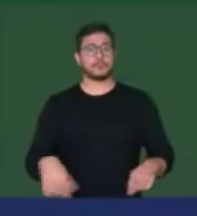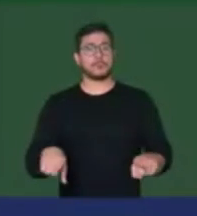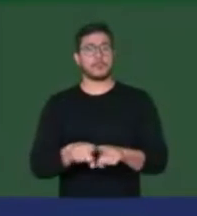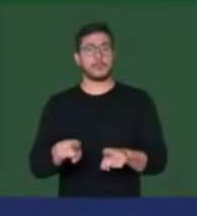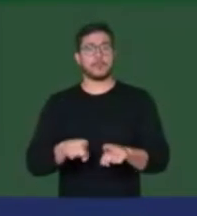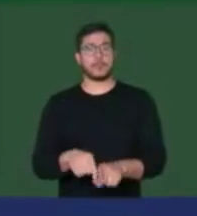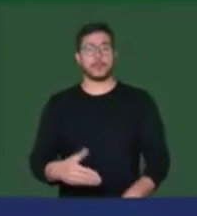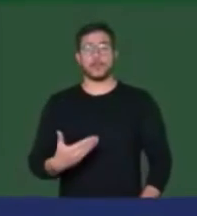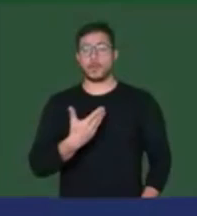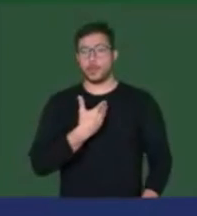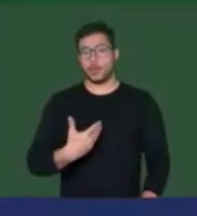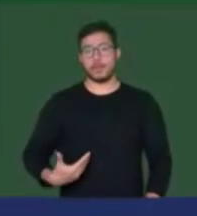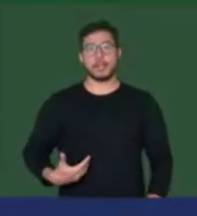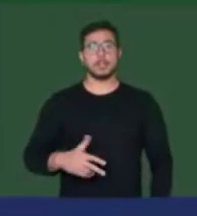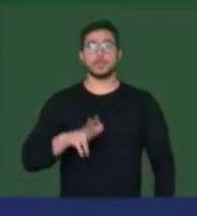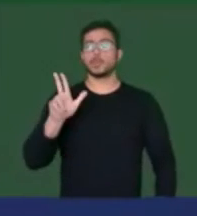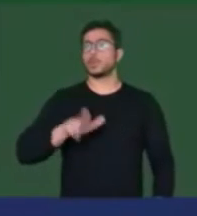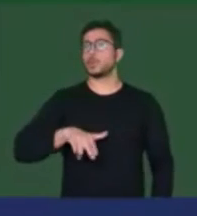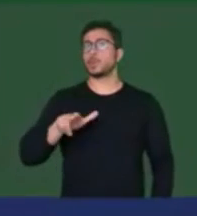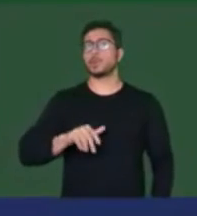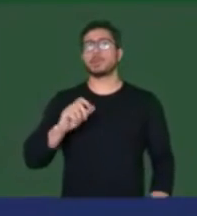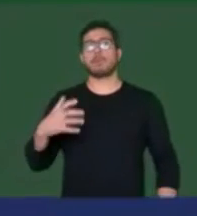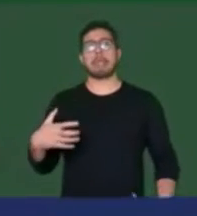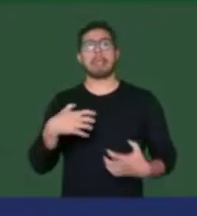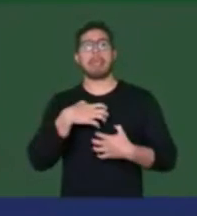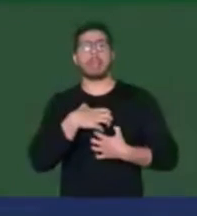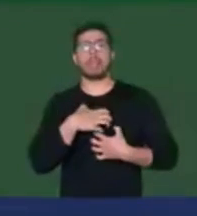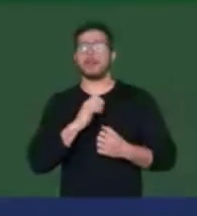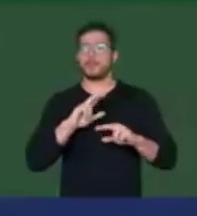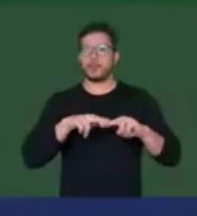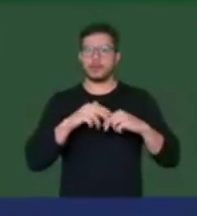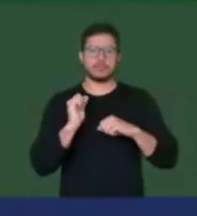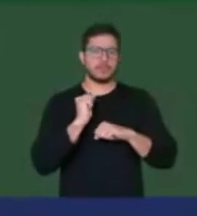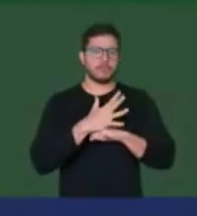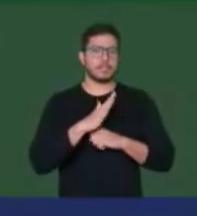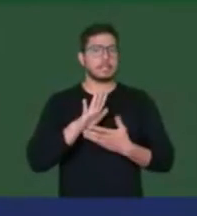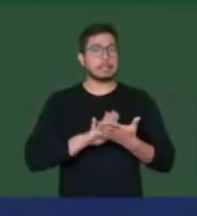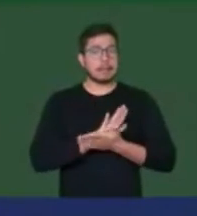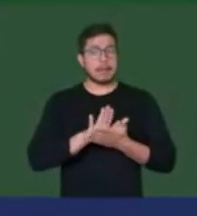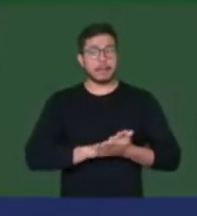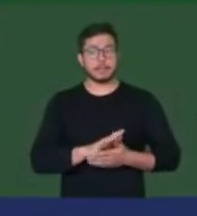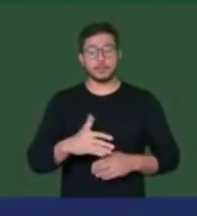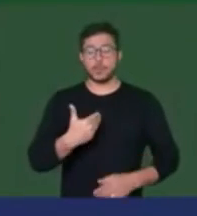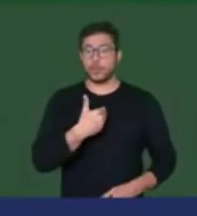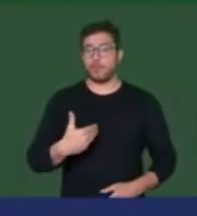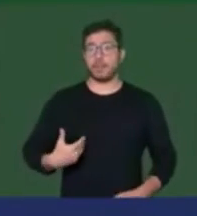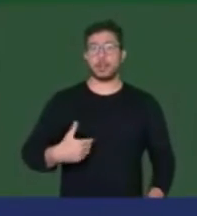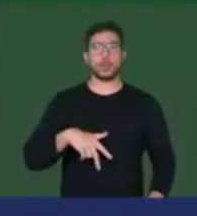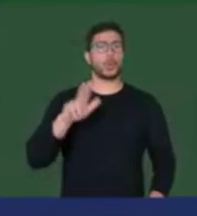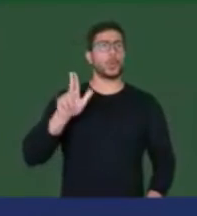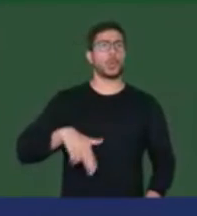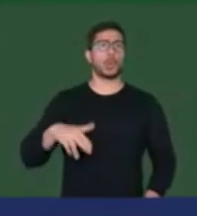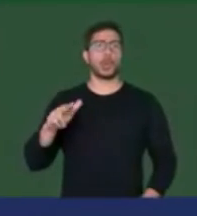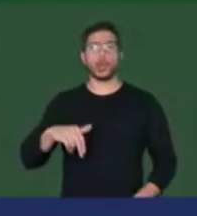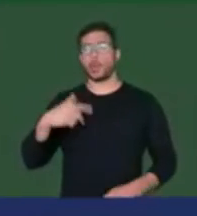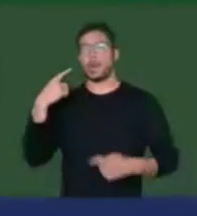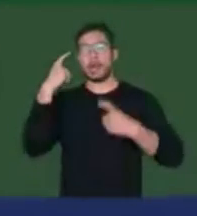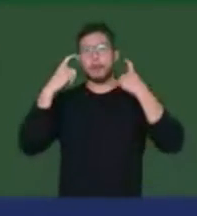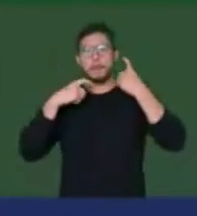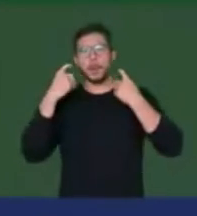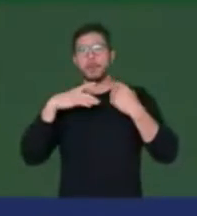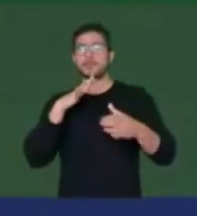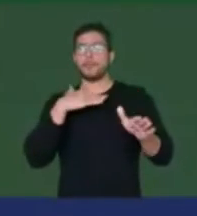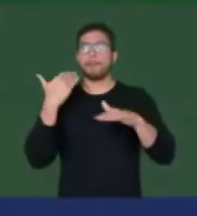condoeu com a epidemia, com a pandemia. Um governo que nunca se preocupou com as mortes, um governo que nunca